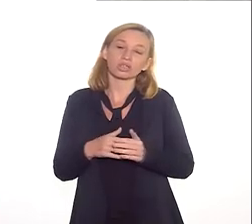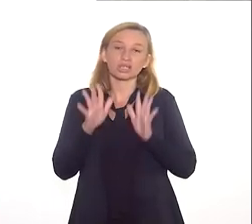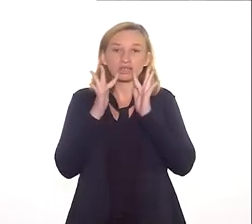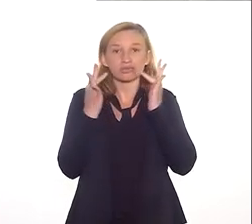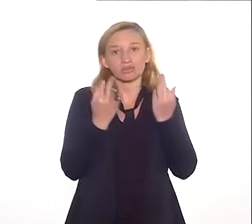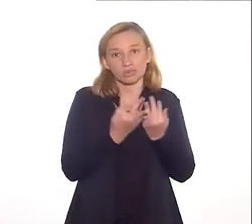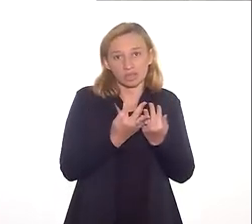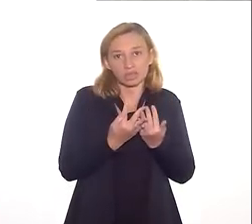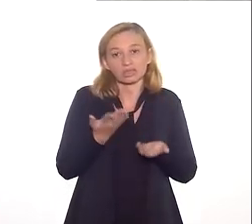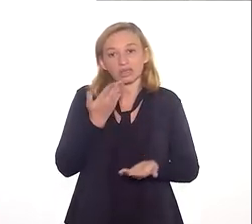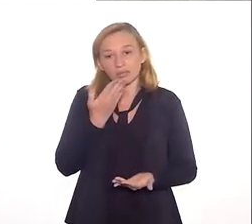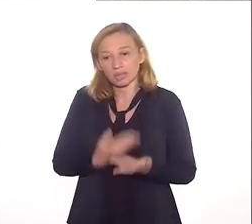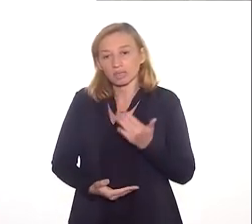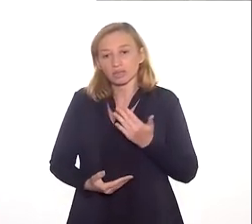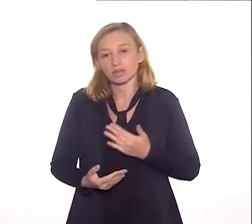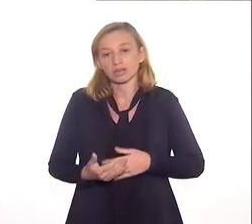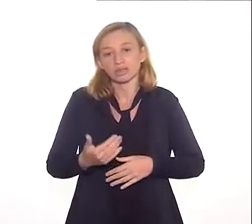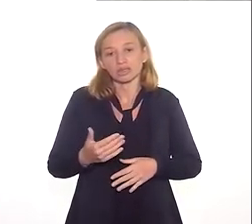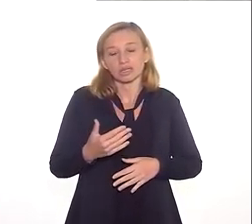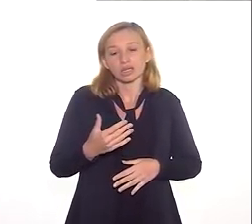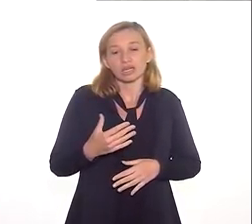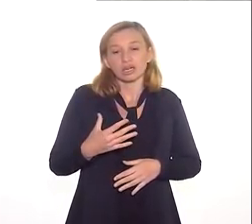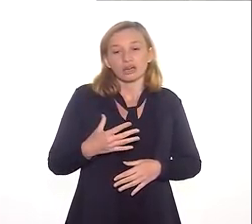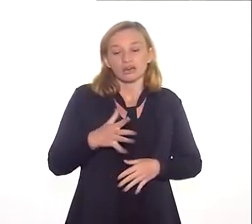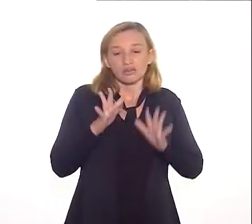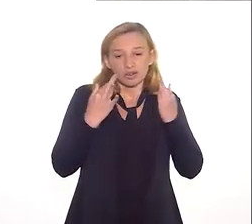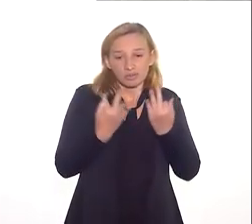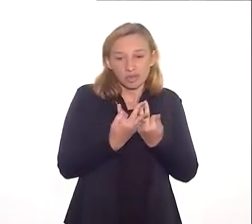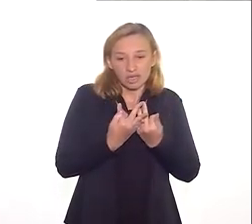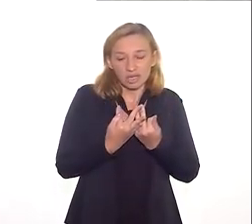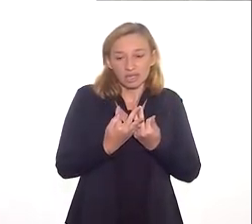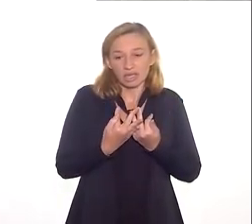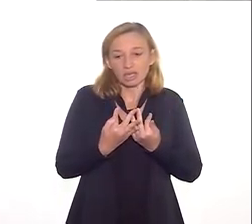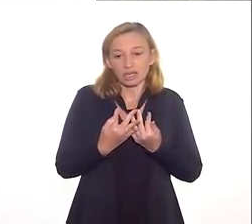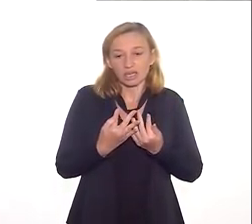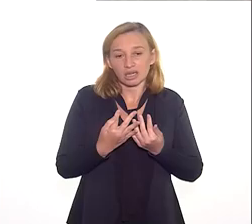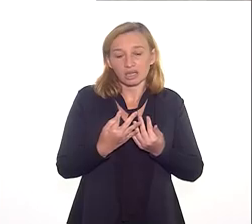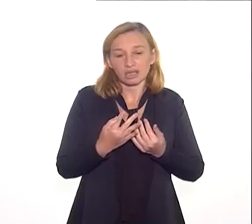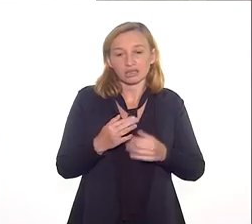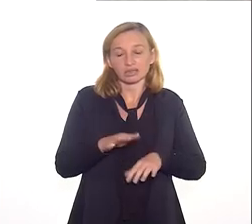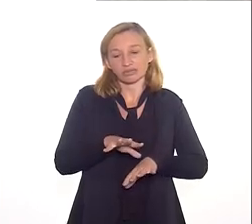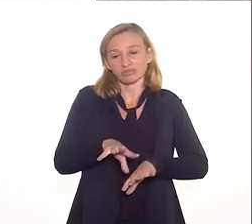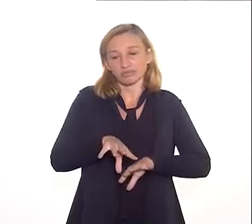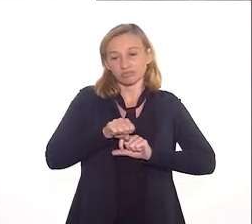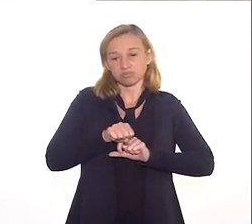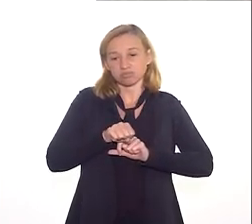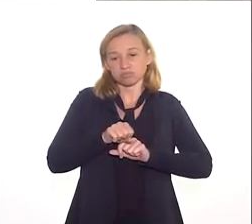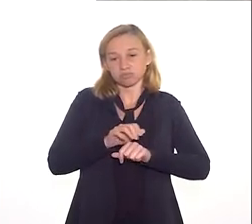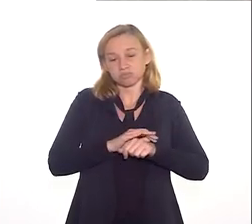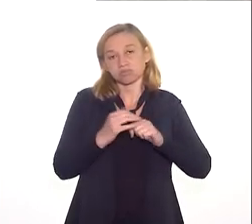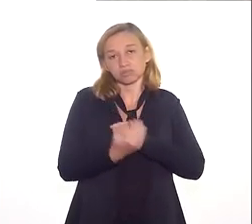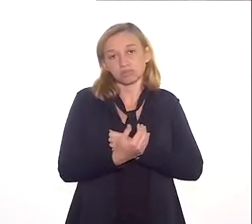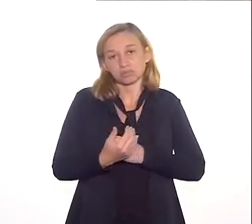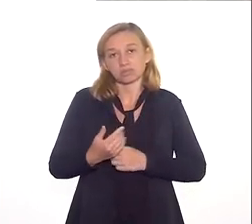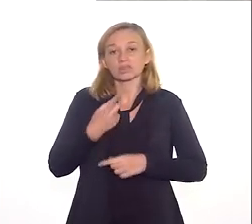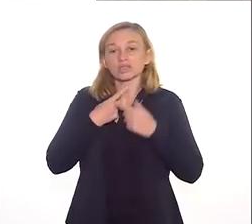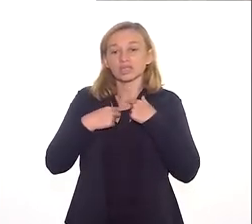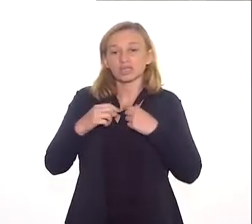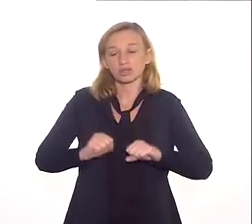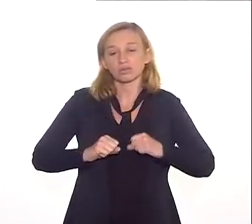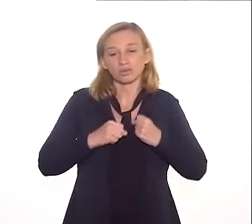a todas as famílias que perderam pessoas queridas, vítimas dessa pandemia, vítimas do Covid. A